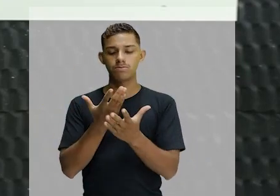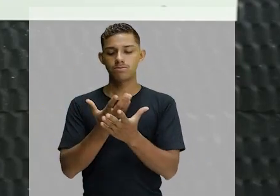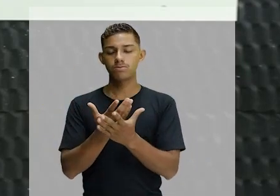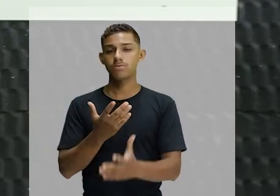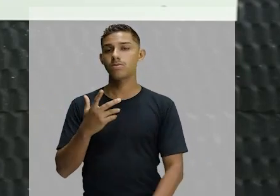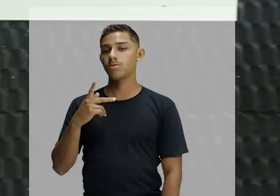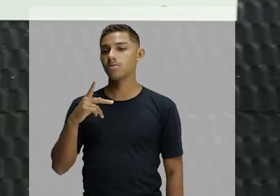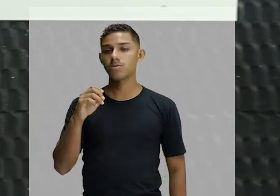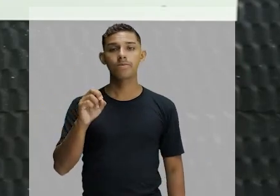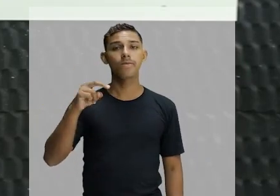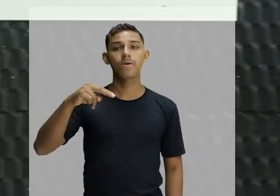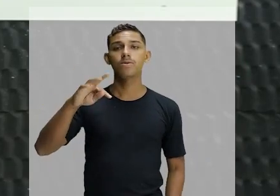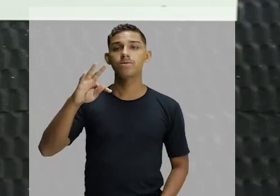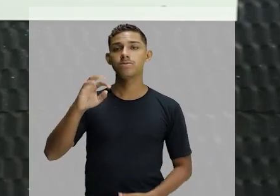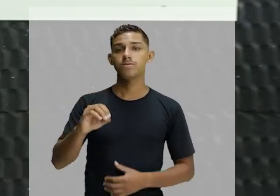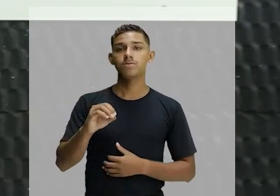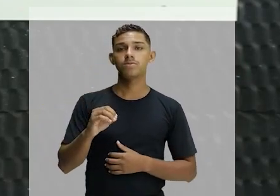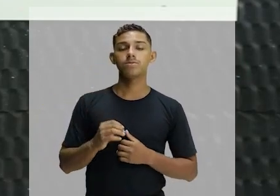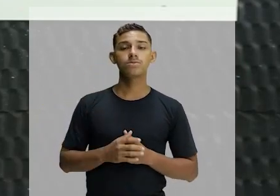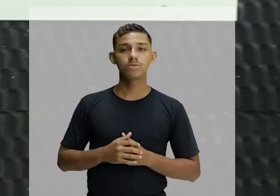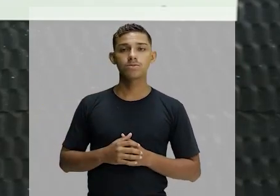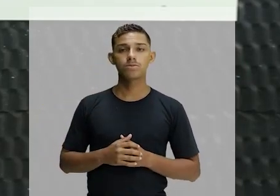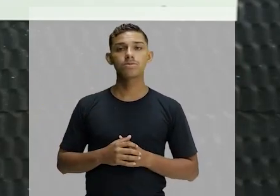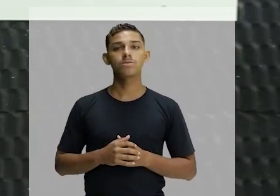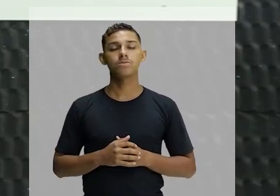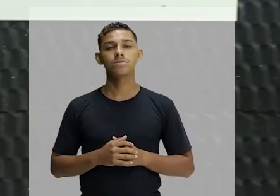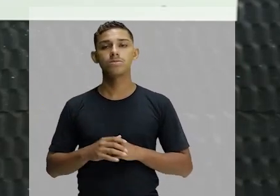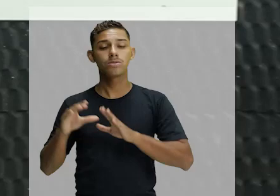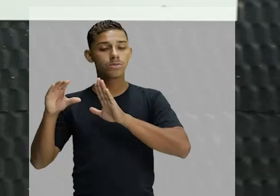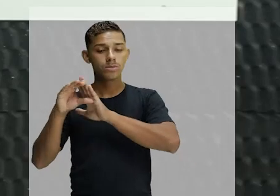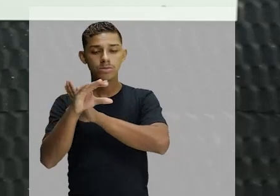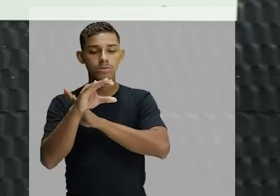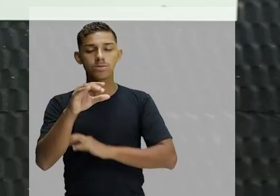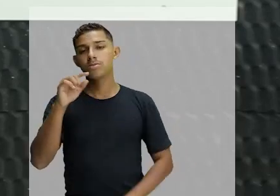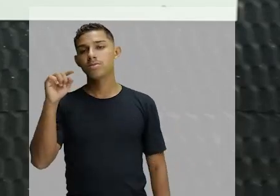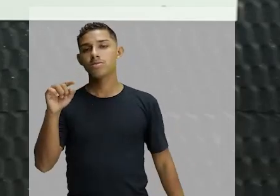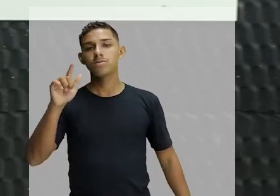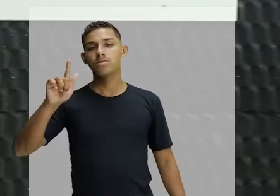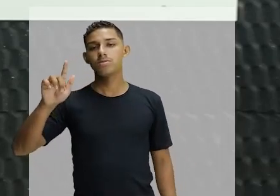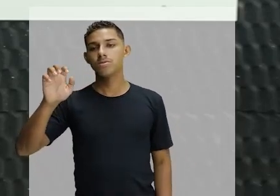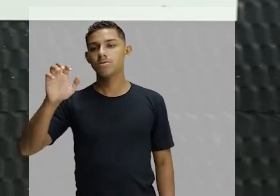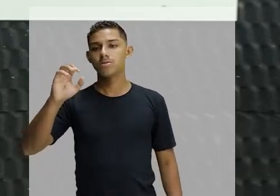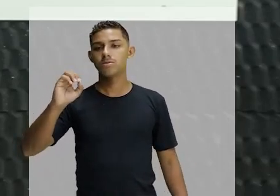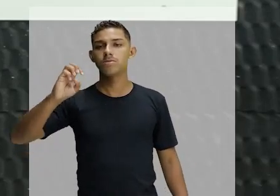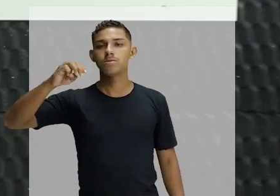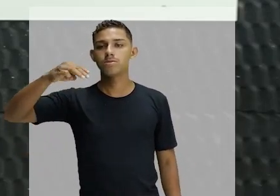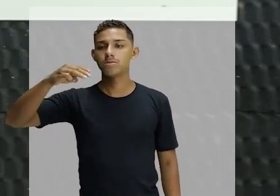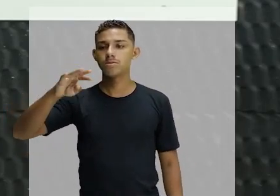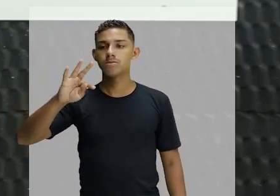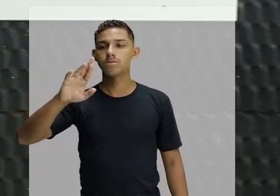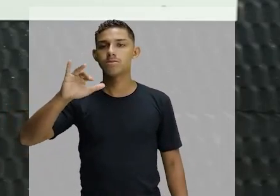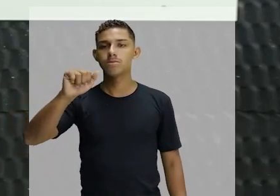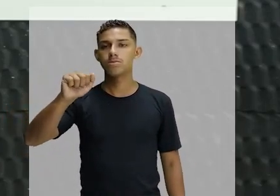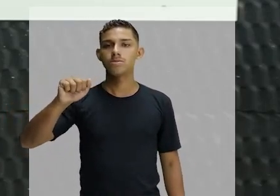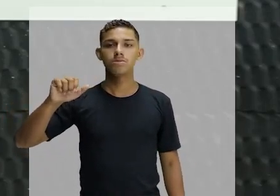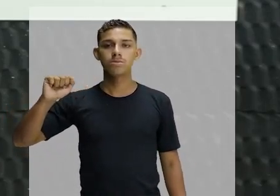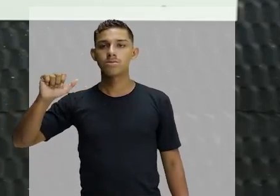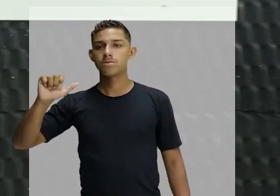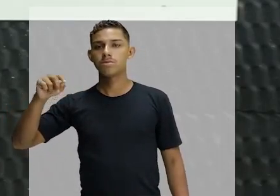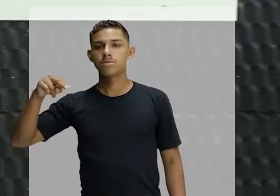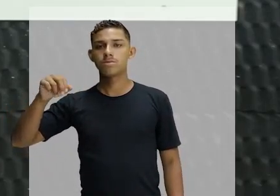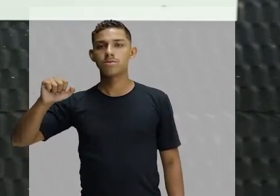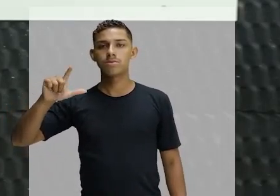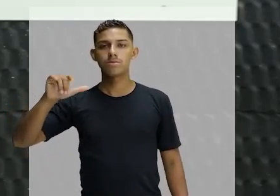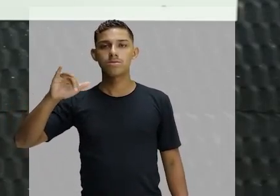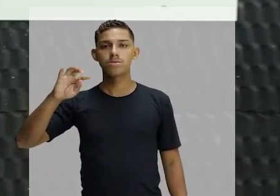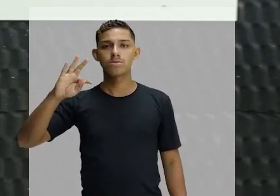estudo do ponto. Primeiro capítulo de geometria analítica que nós estudamos aqui. Certo? É a fórmula que calcula a distância entre dois pontos.